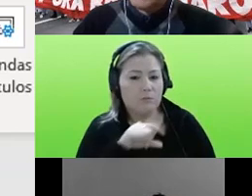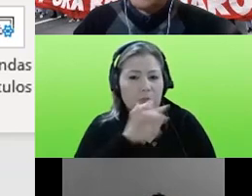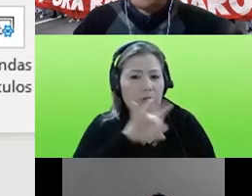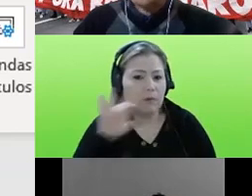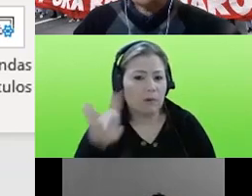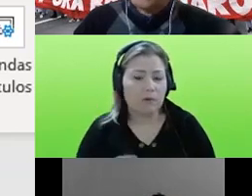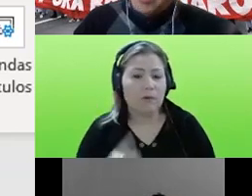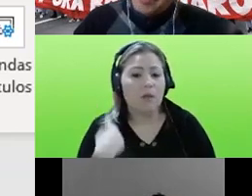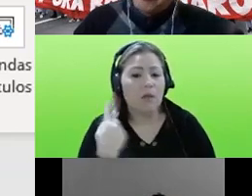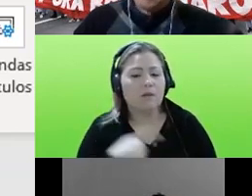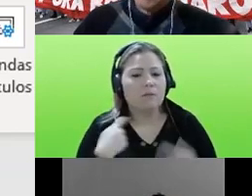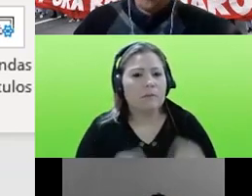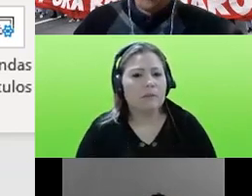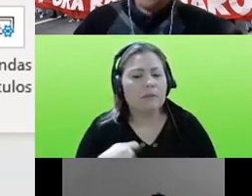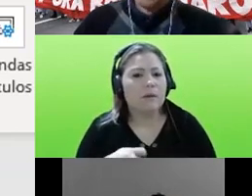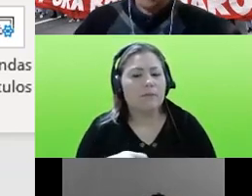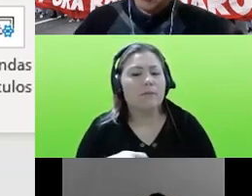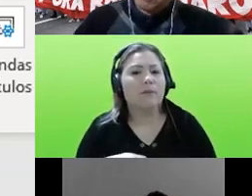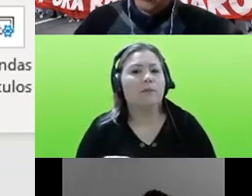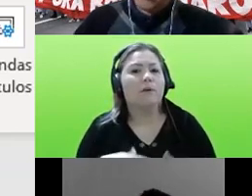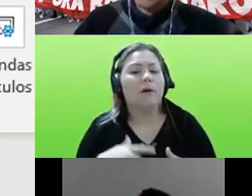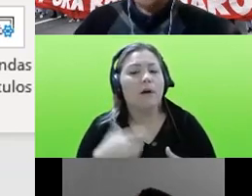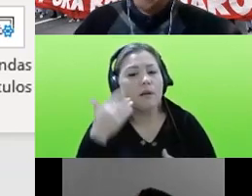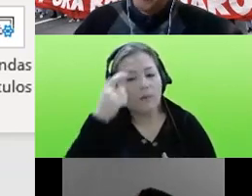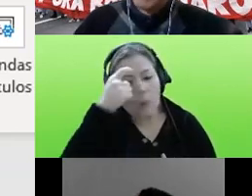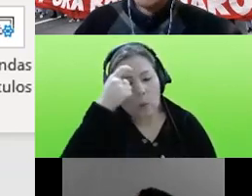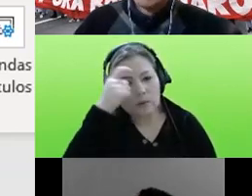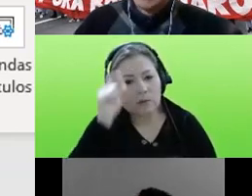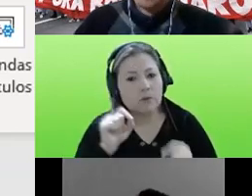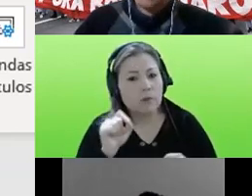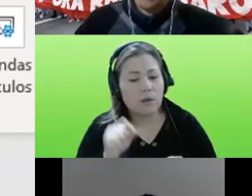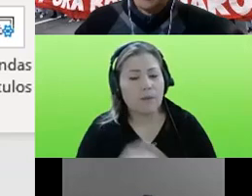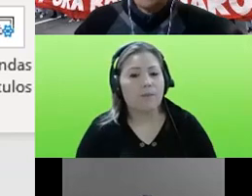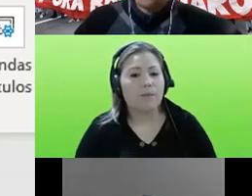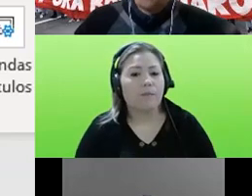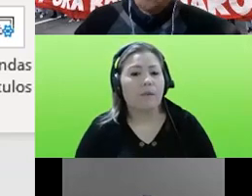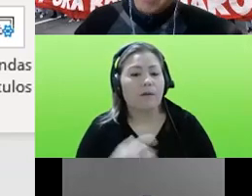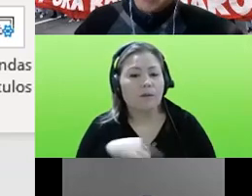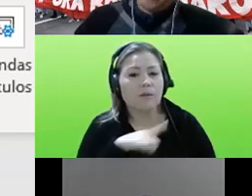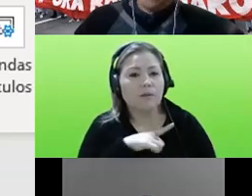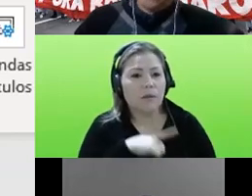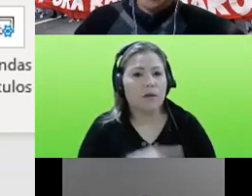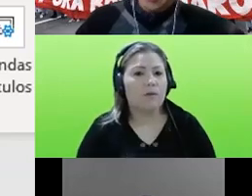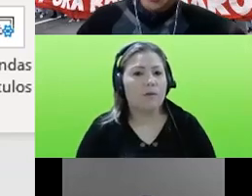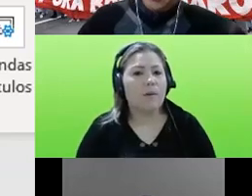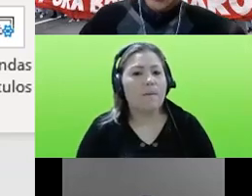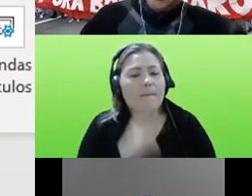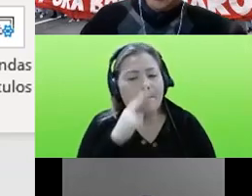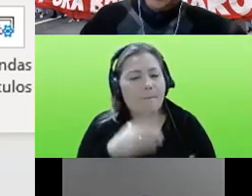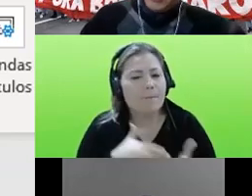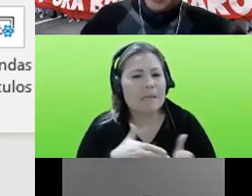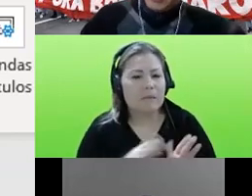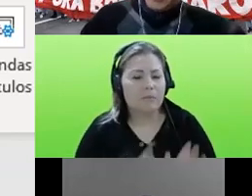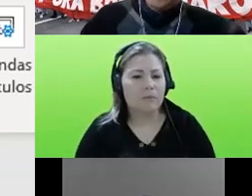nós precisamos subscrever a um consenso sobreposto de forma a termos um mínimo de